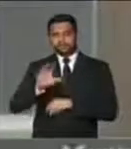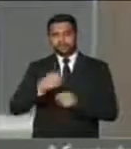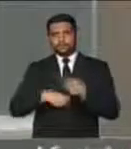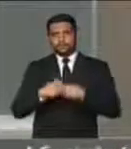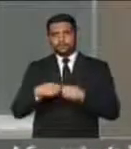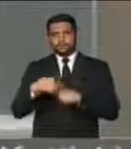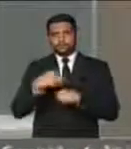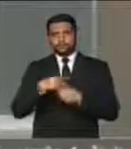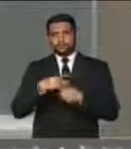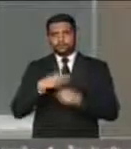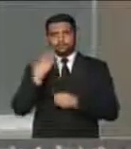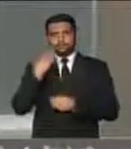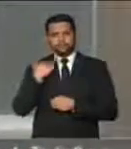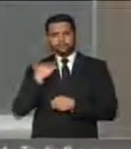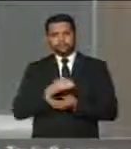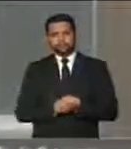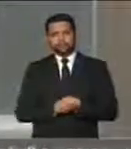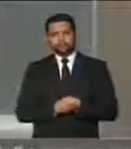os bancos,